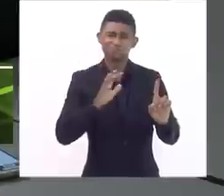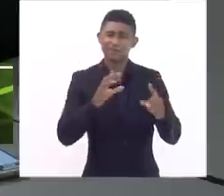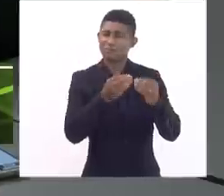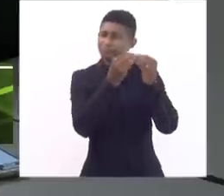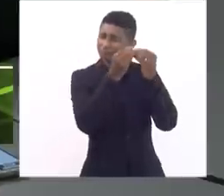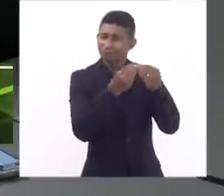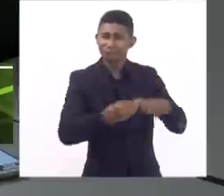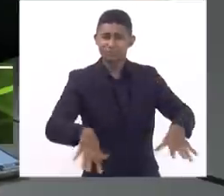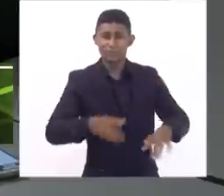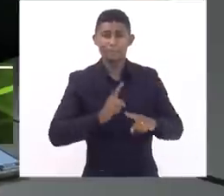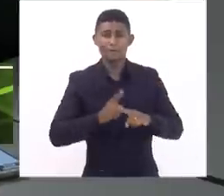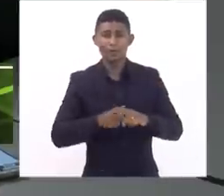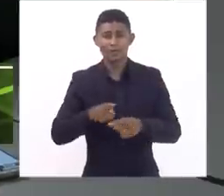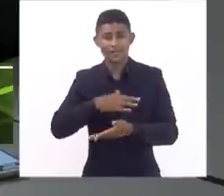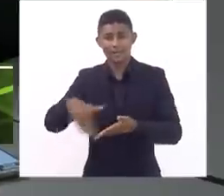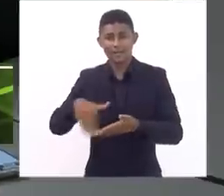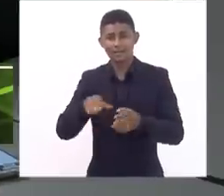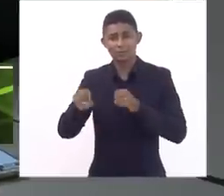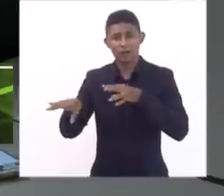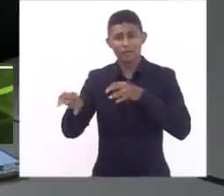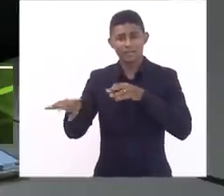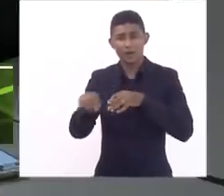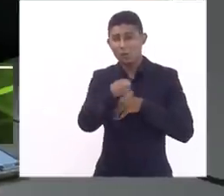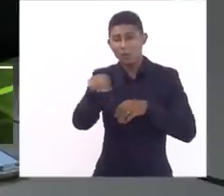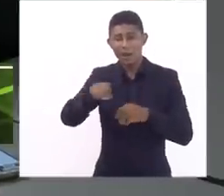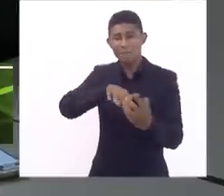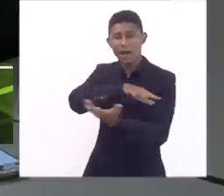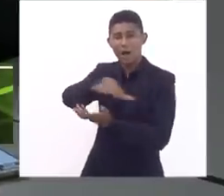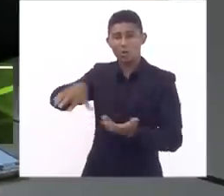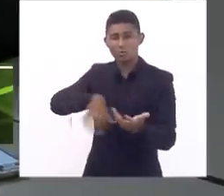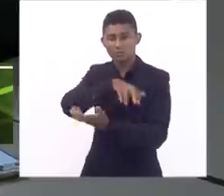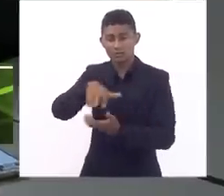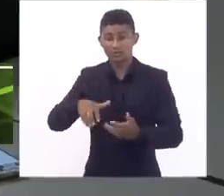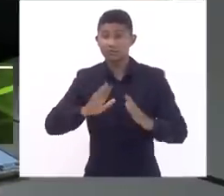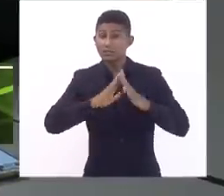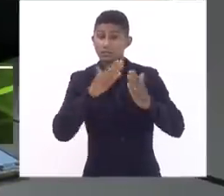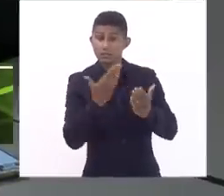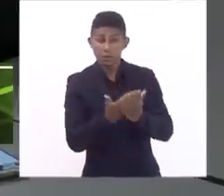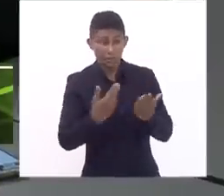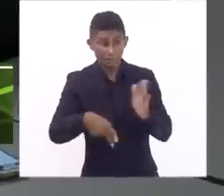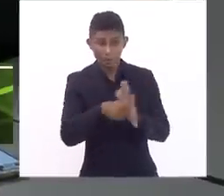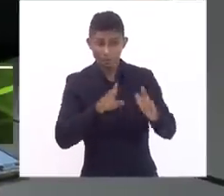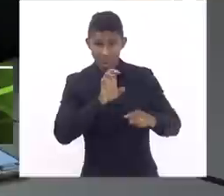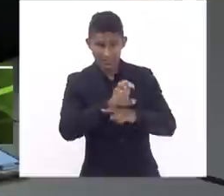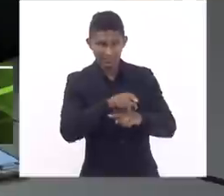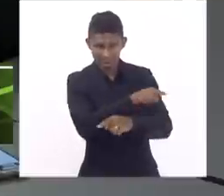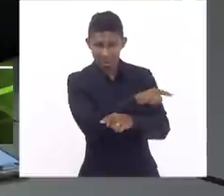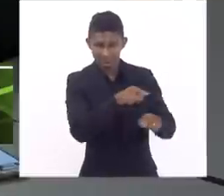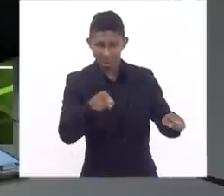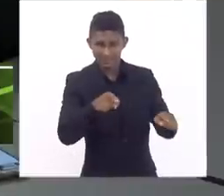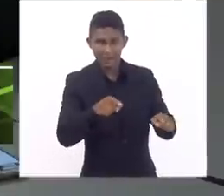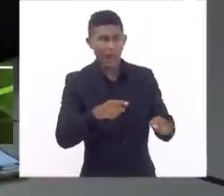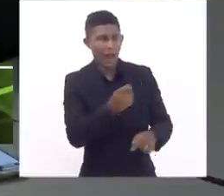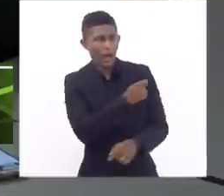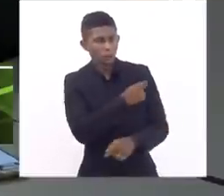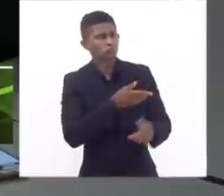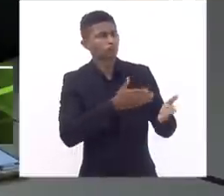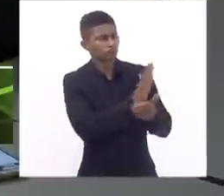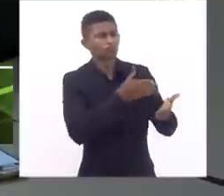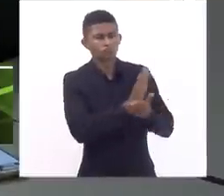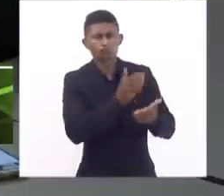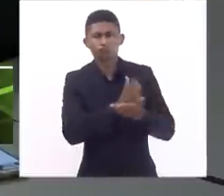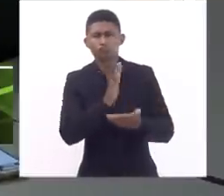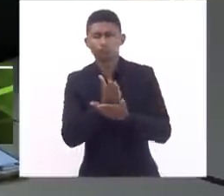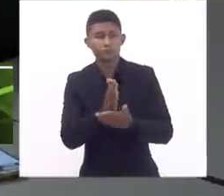processo. As escolas interculturais, que são as que têm maior índice de aprovação, todas elas estão com